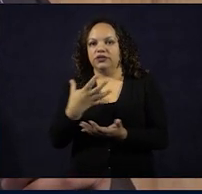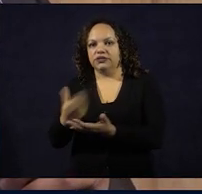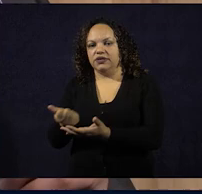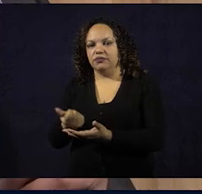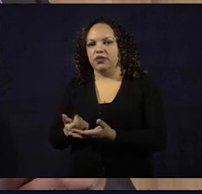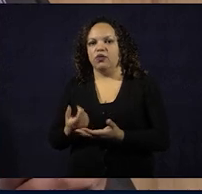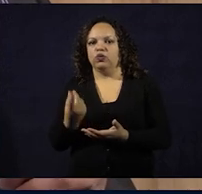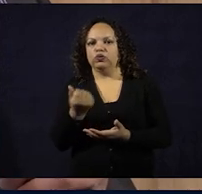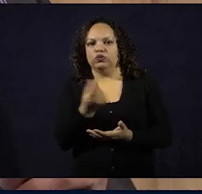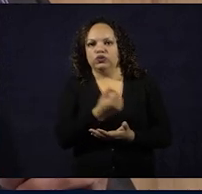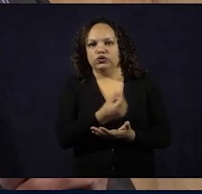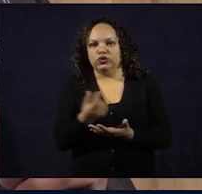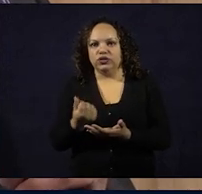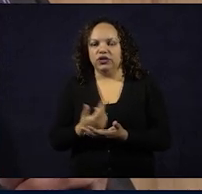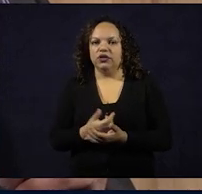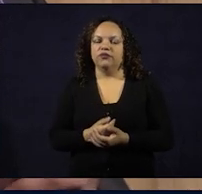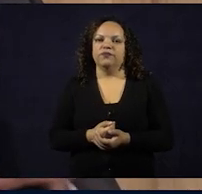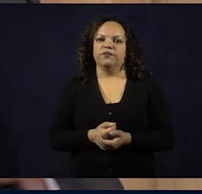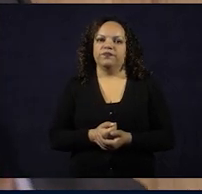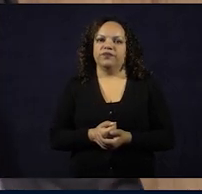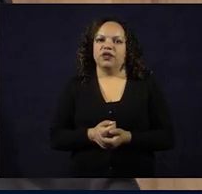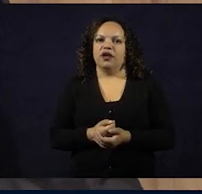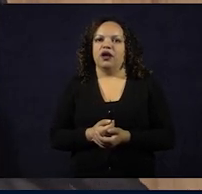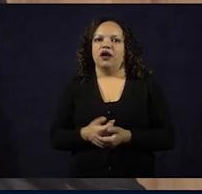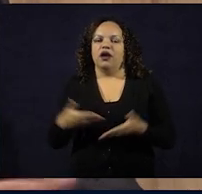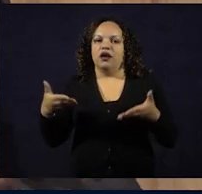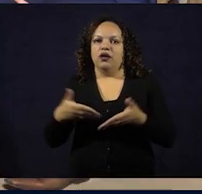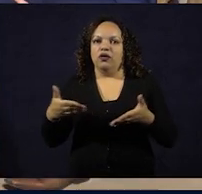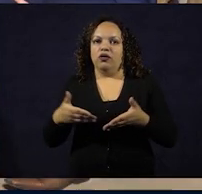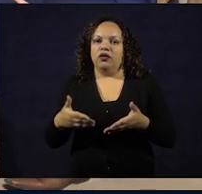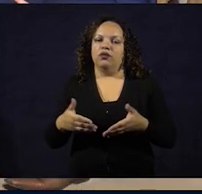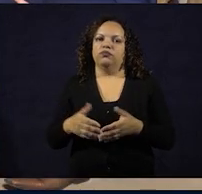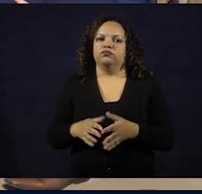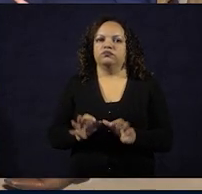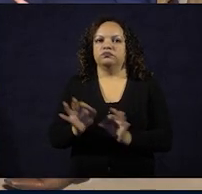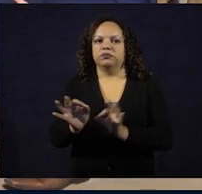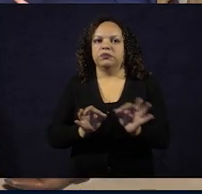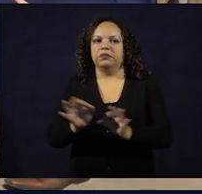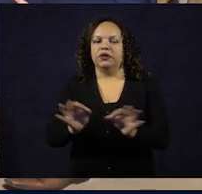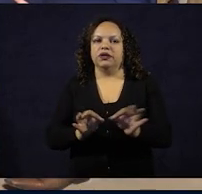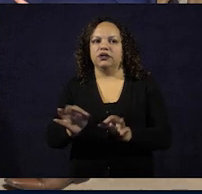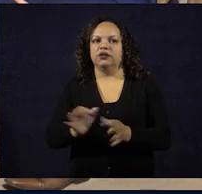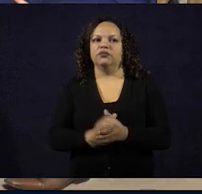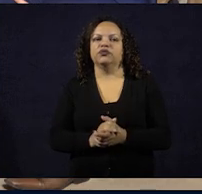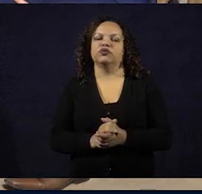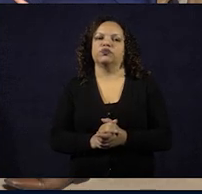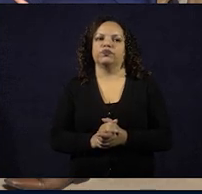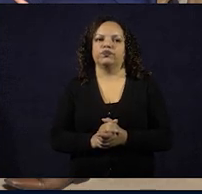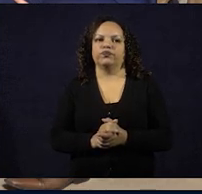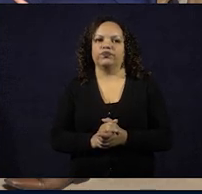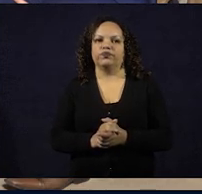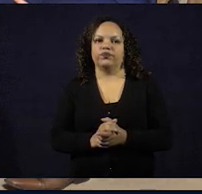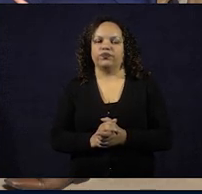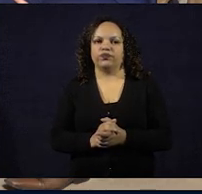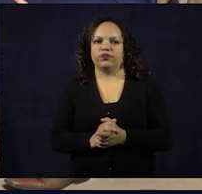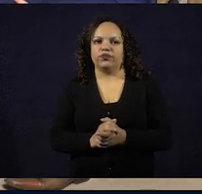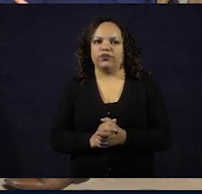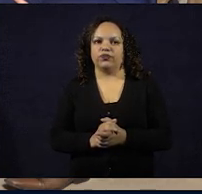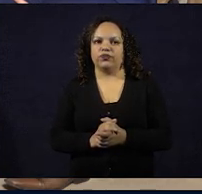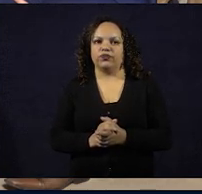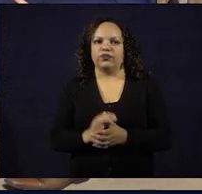a gente agora Montamos um fiado recentemente né em parceria mas